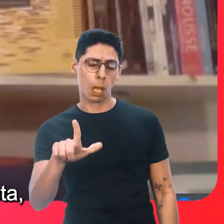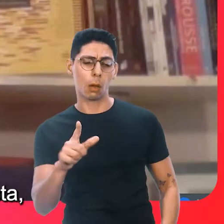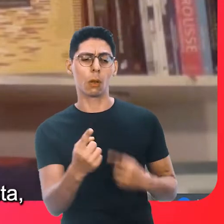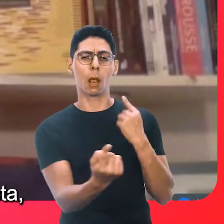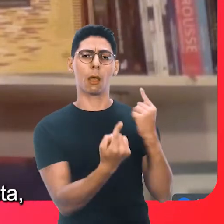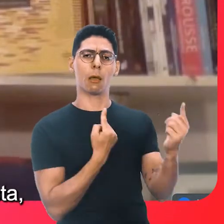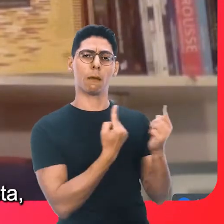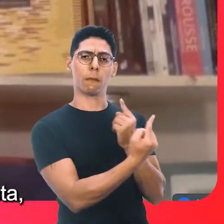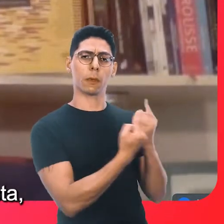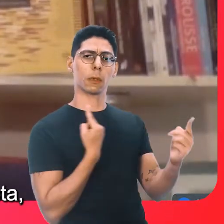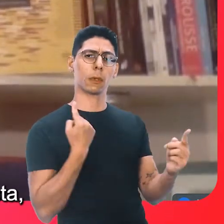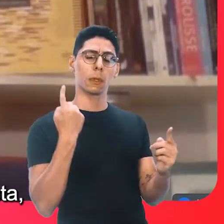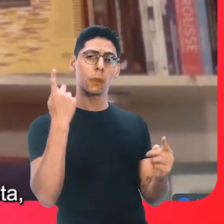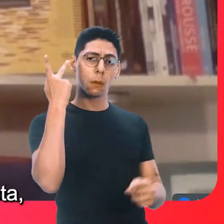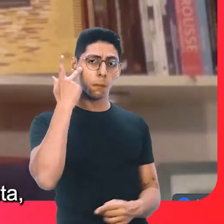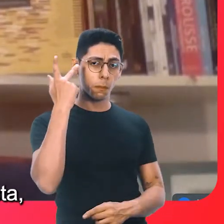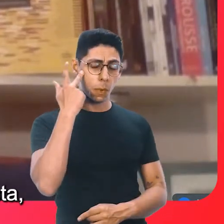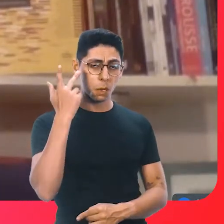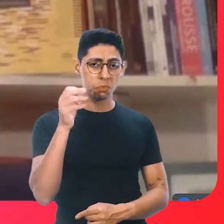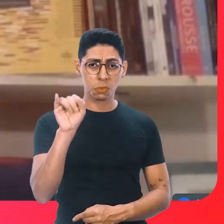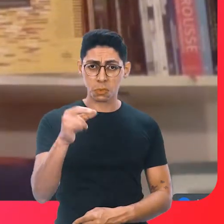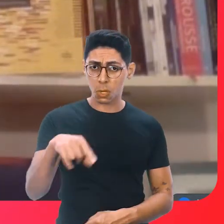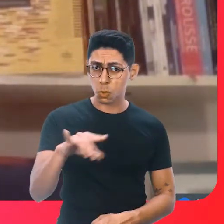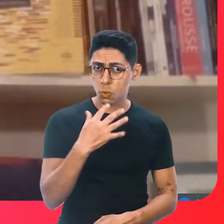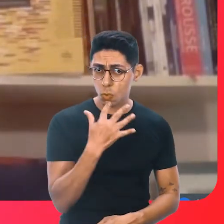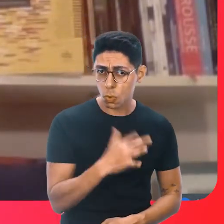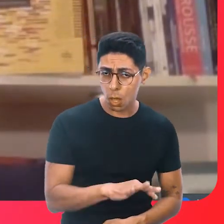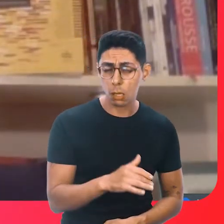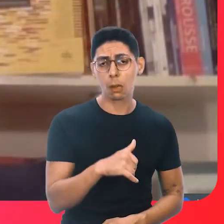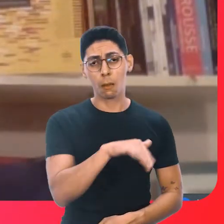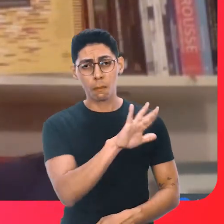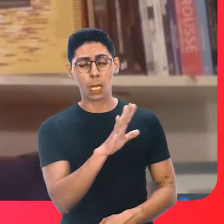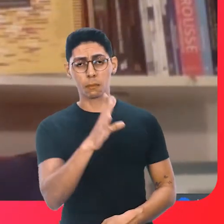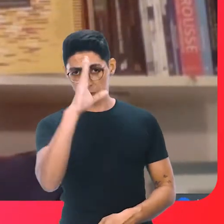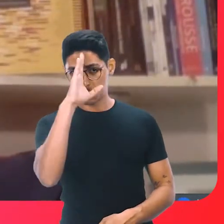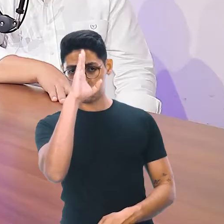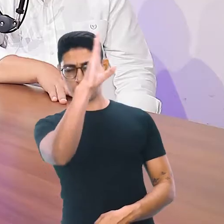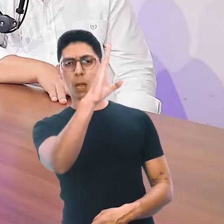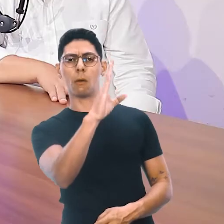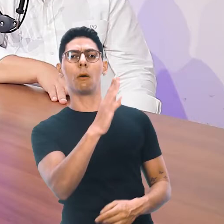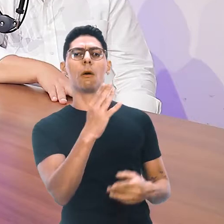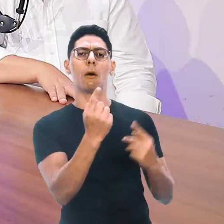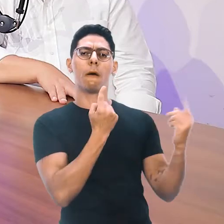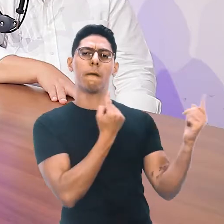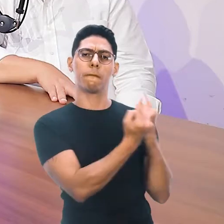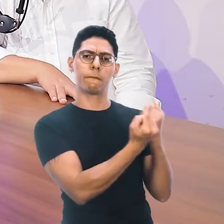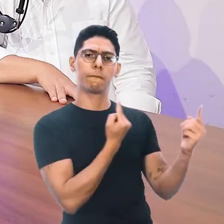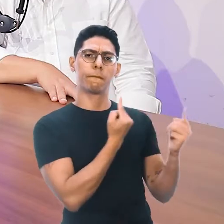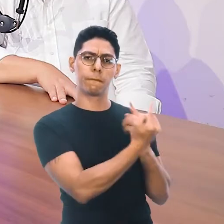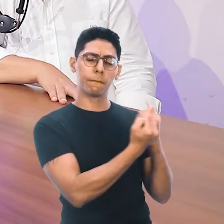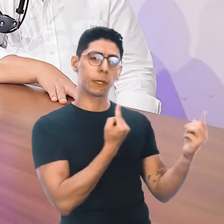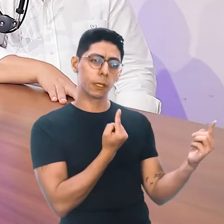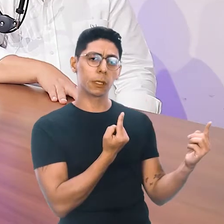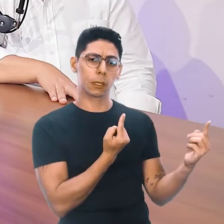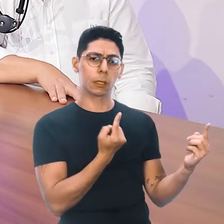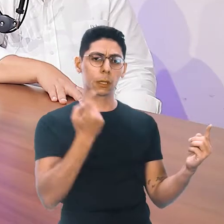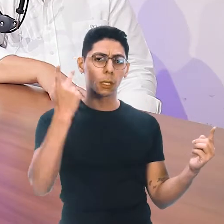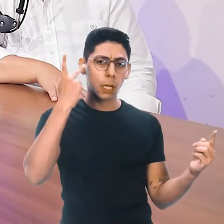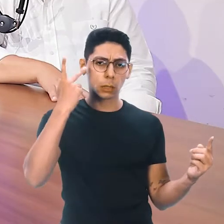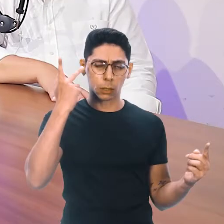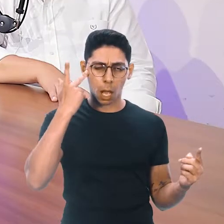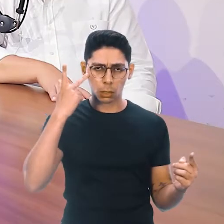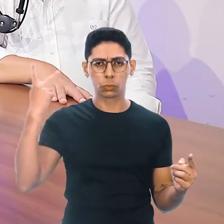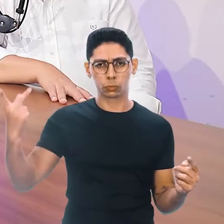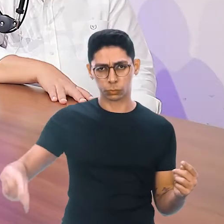não conhece, a Avenida Paulista é talvez a principal avenida da cidade de